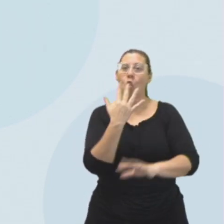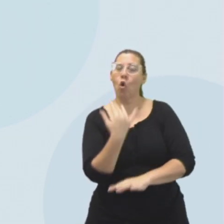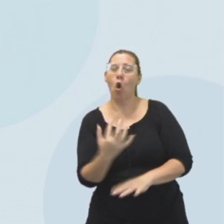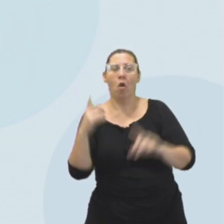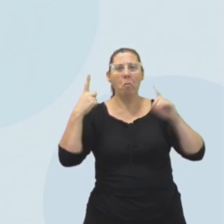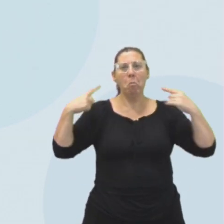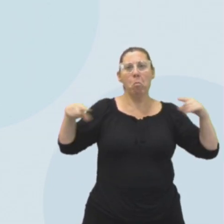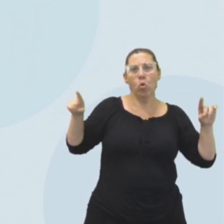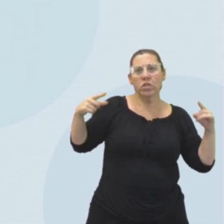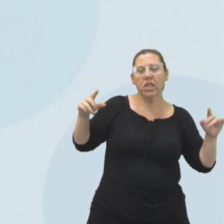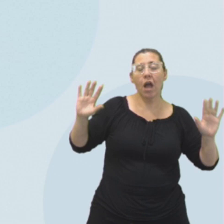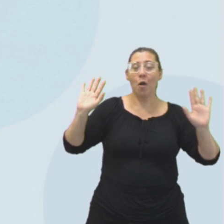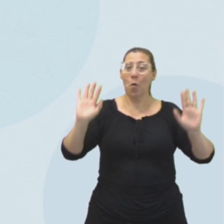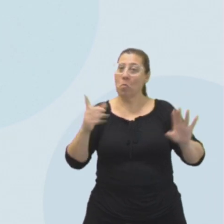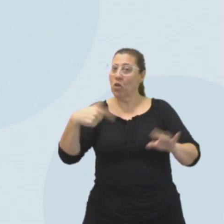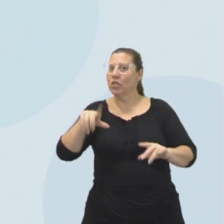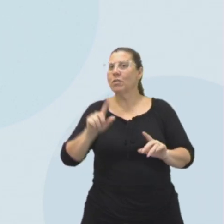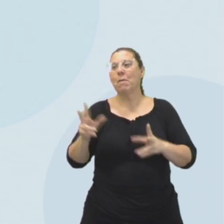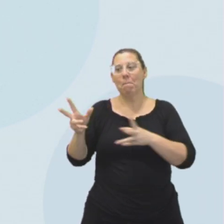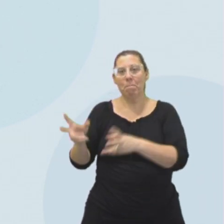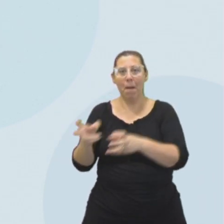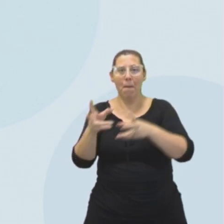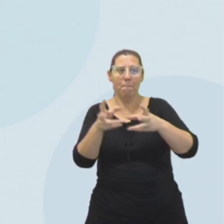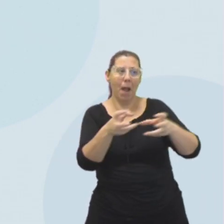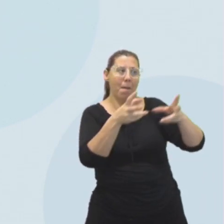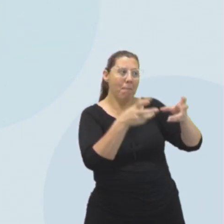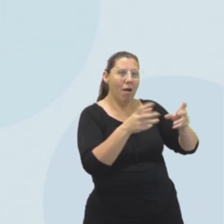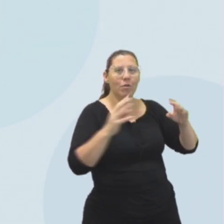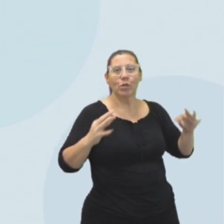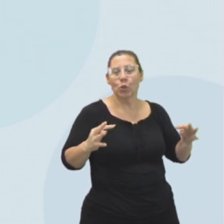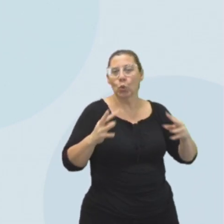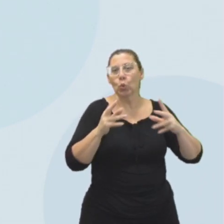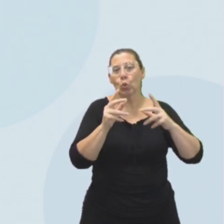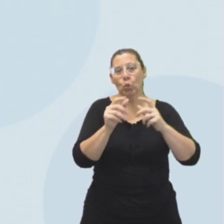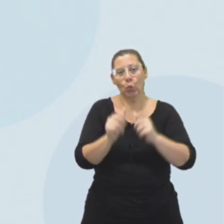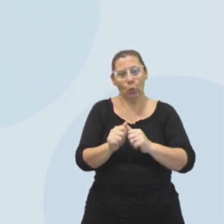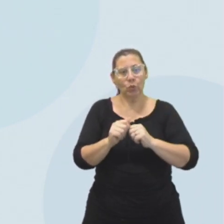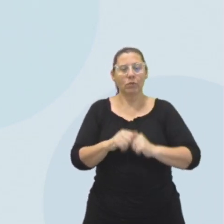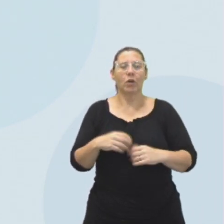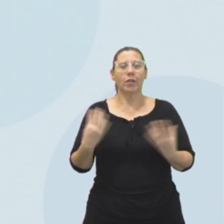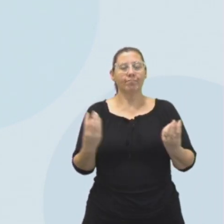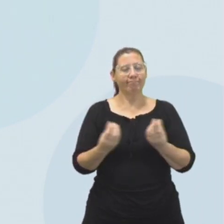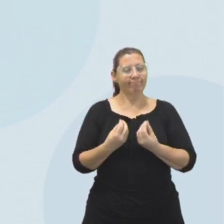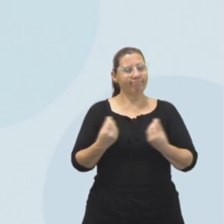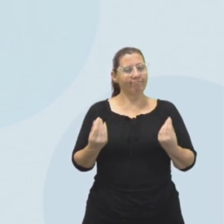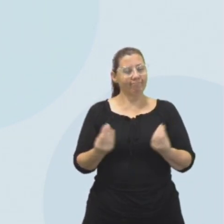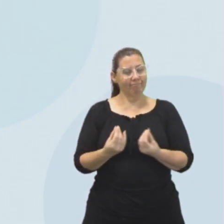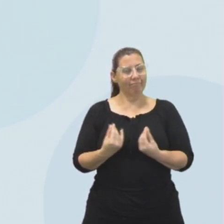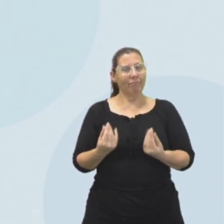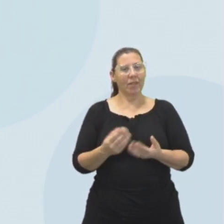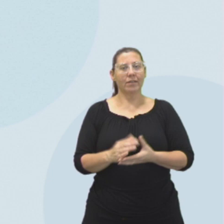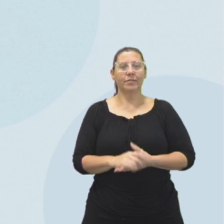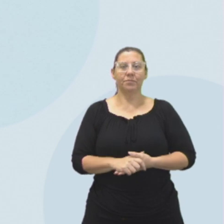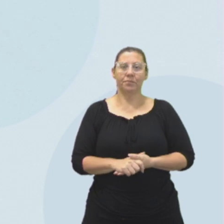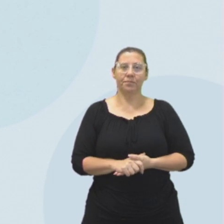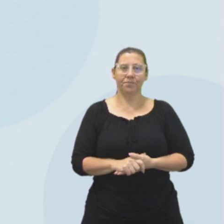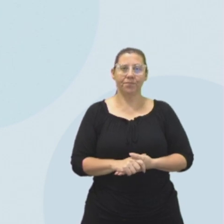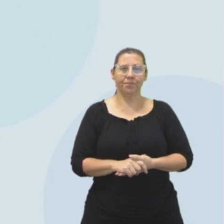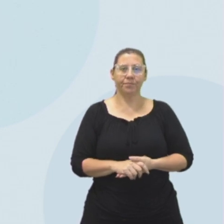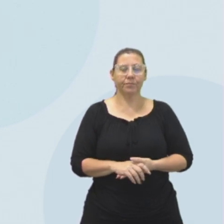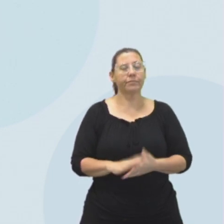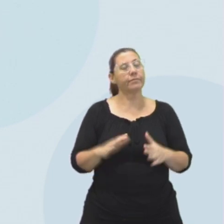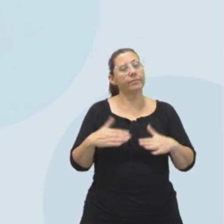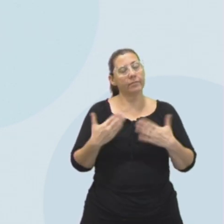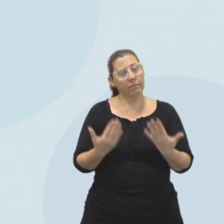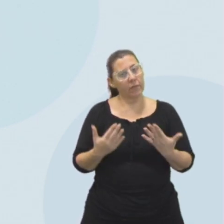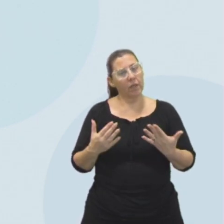música, mas isso a gente também consegue perceber, né? Com a nossa sensibilidade em perceber esses vídeos. Então, tem